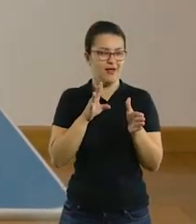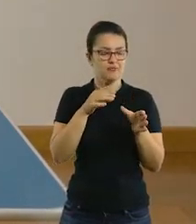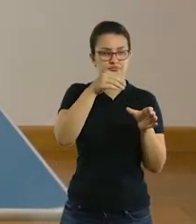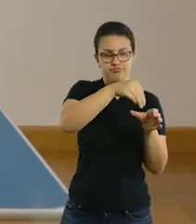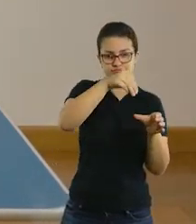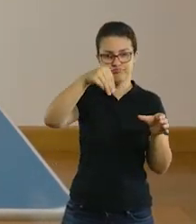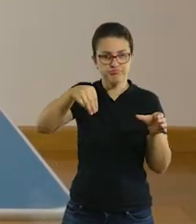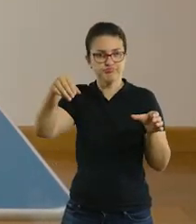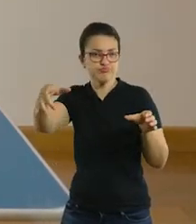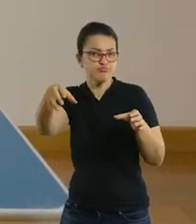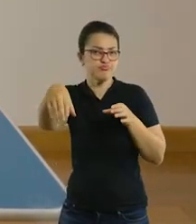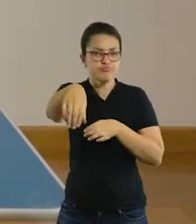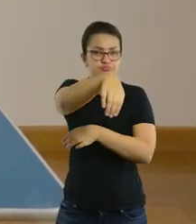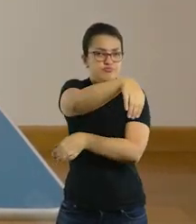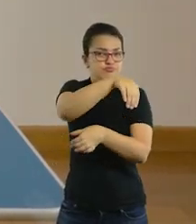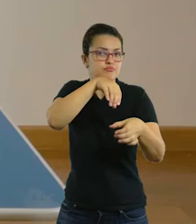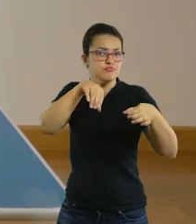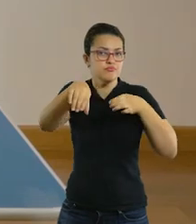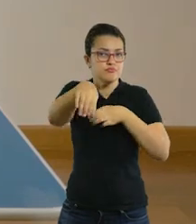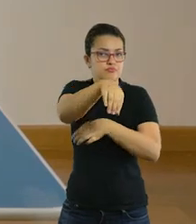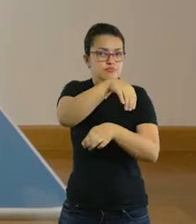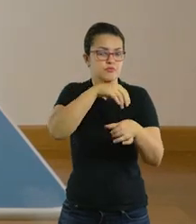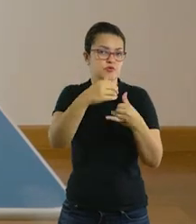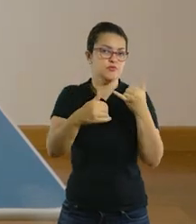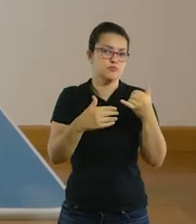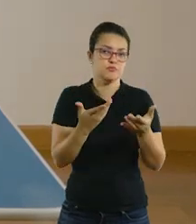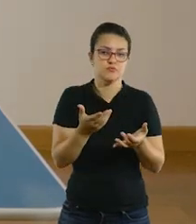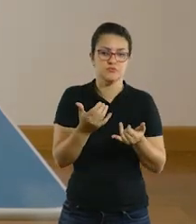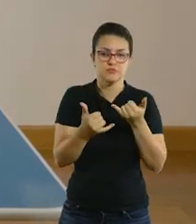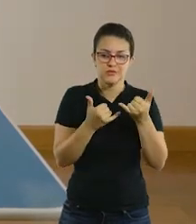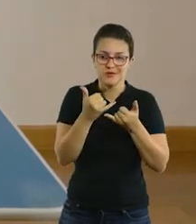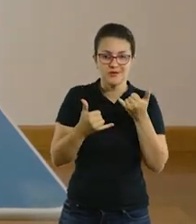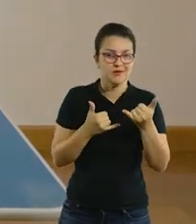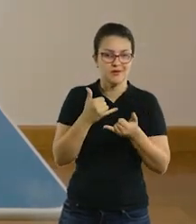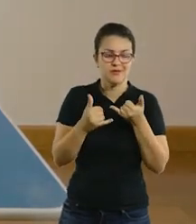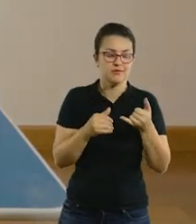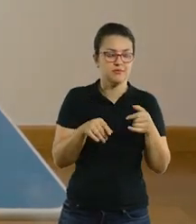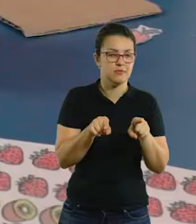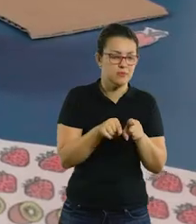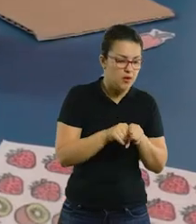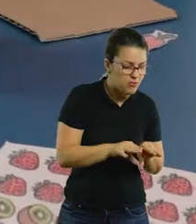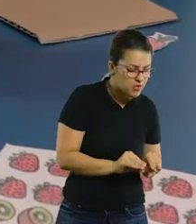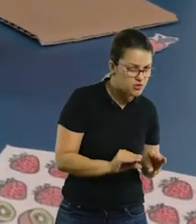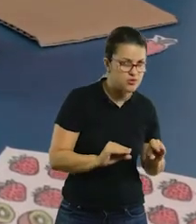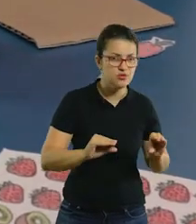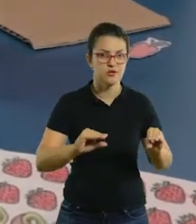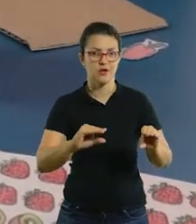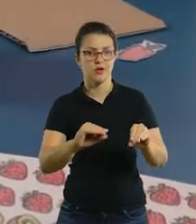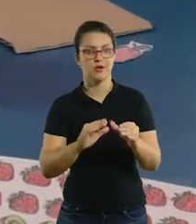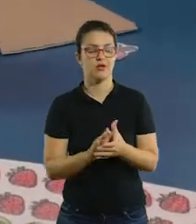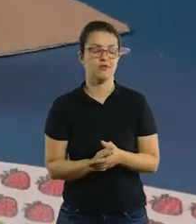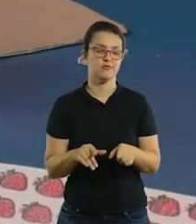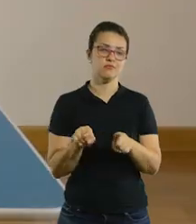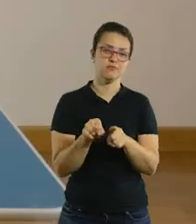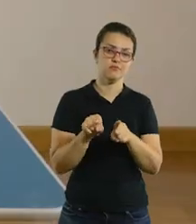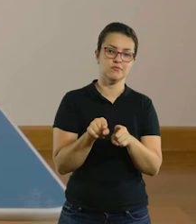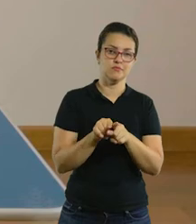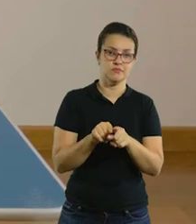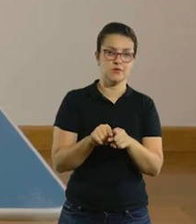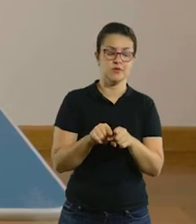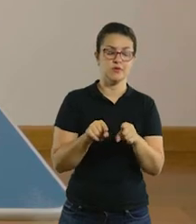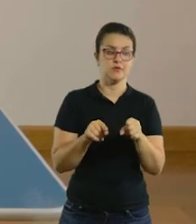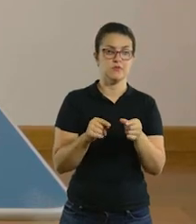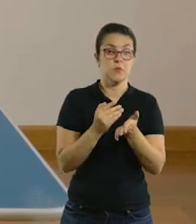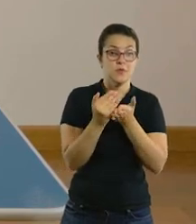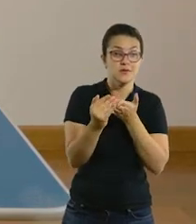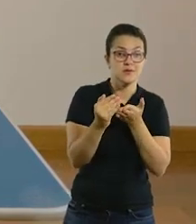são móveis e a criança pode estar ela mesma modificando, ela mesma tateando as frutinhas, tá? Que ela vai